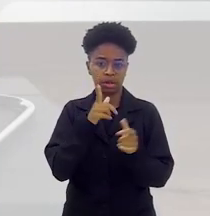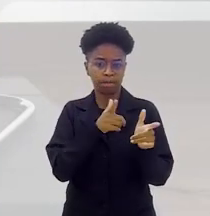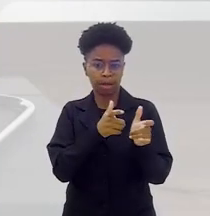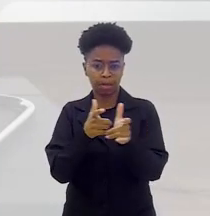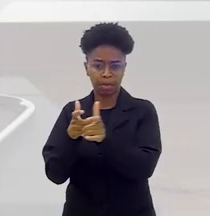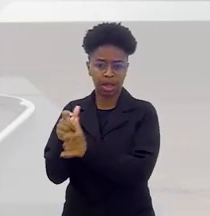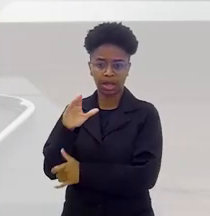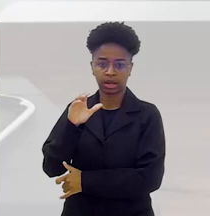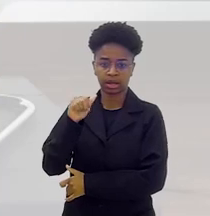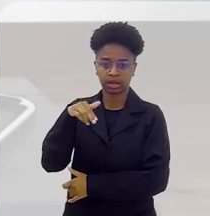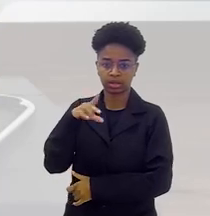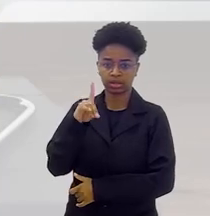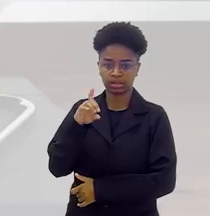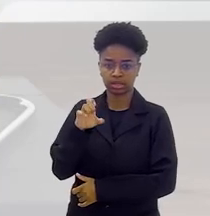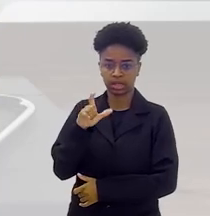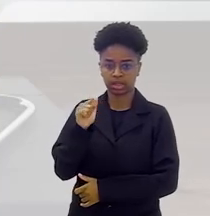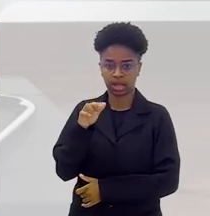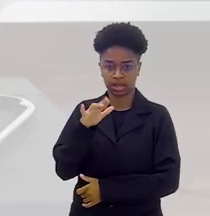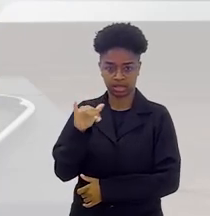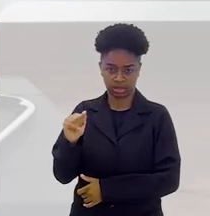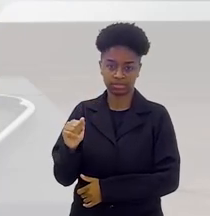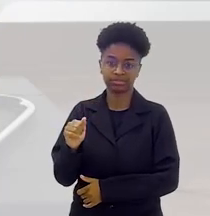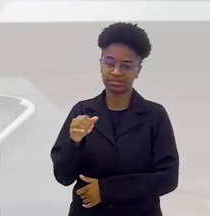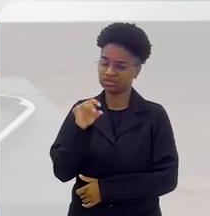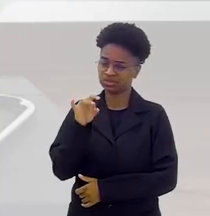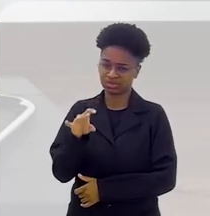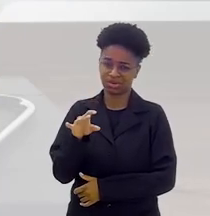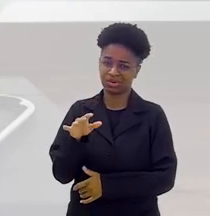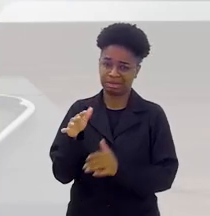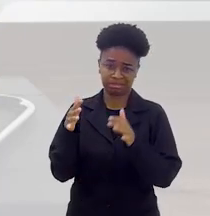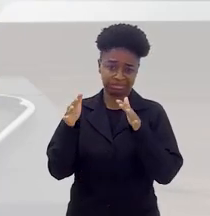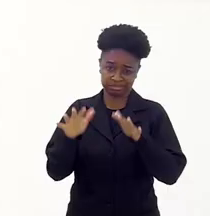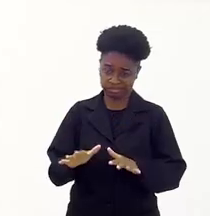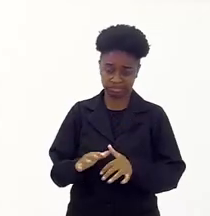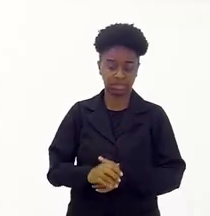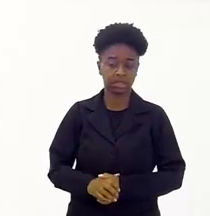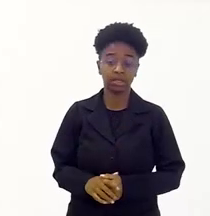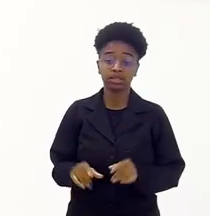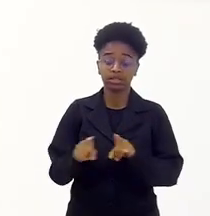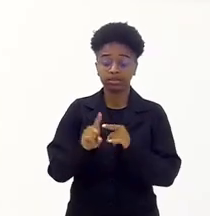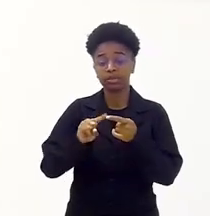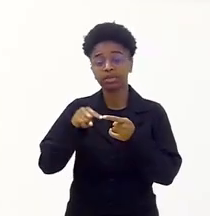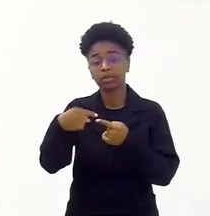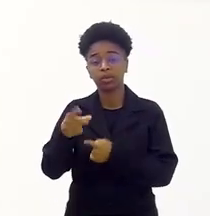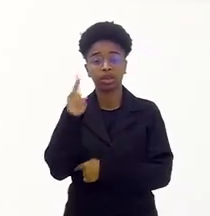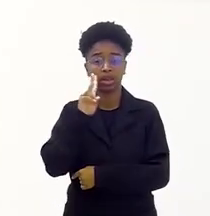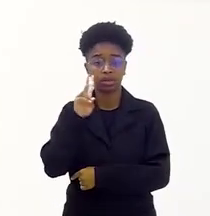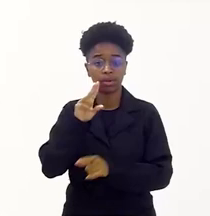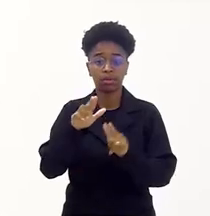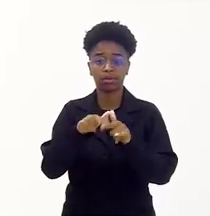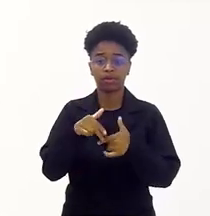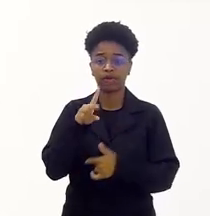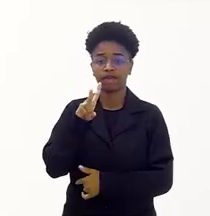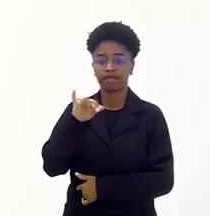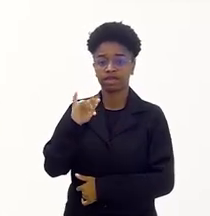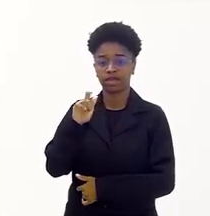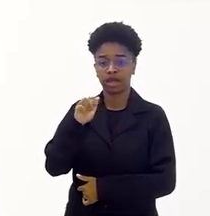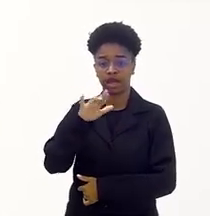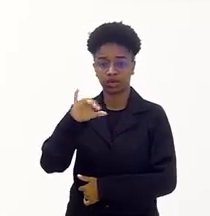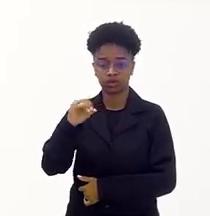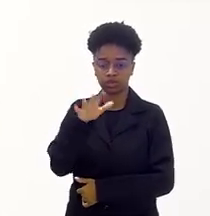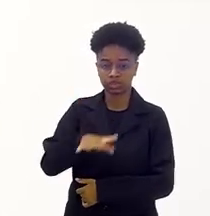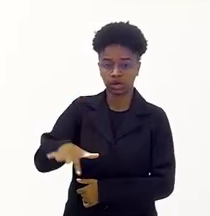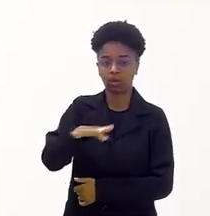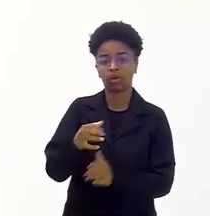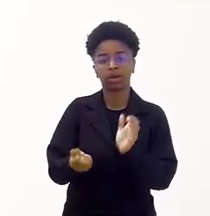a chacina da Candelária. Só tragédia, né? E depois a gente vai fazer lembrando a chacina de Vigário Geral, que vai ser